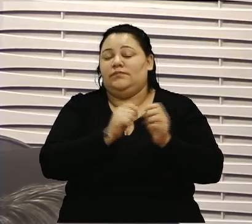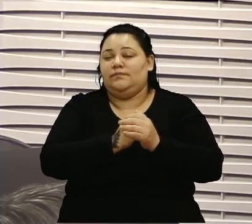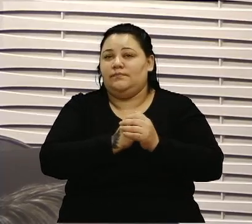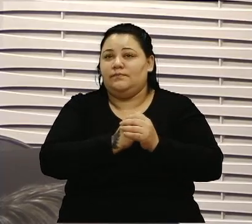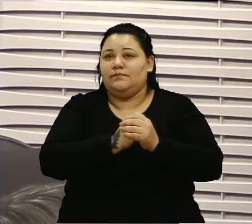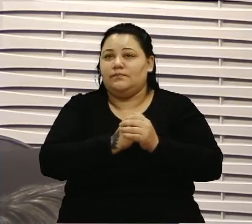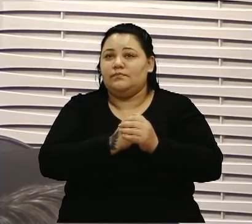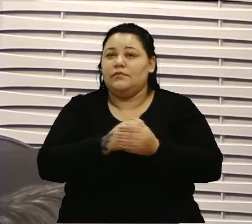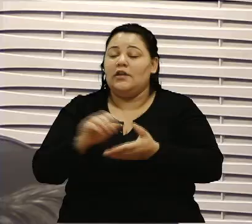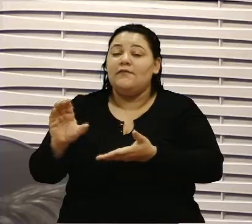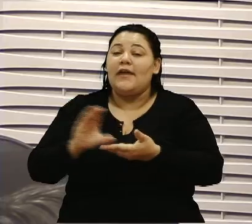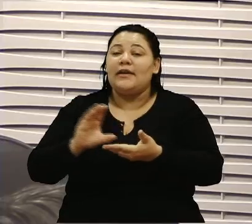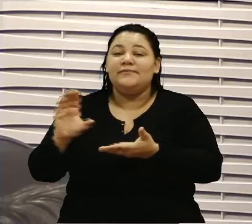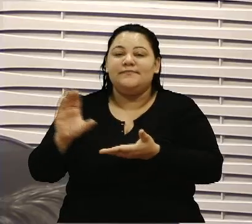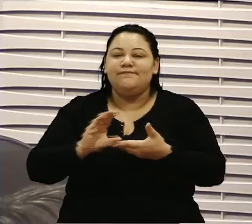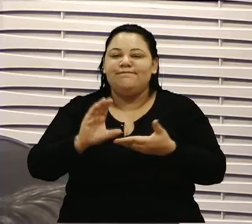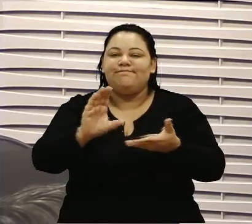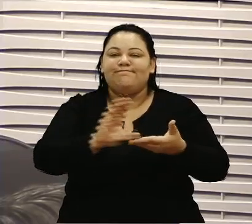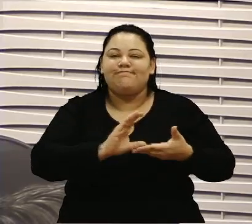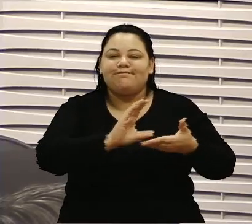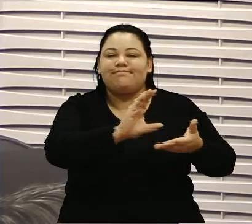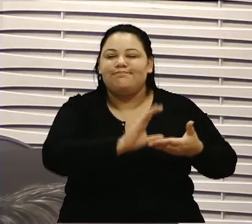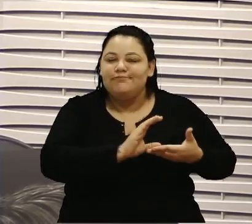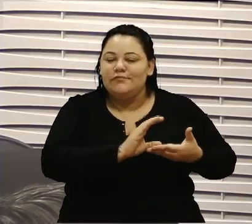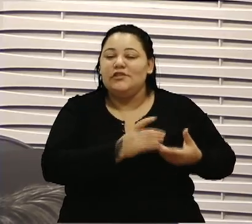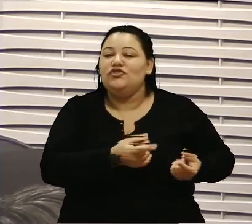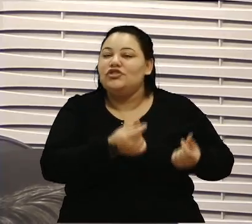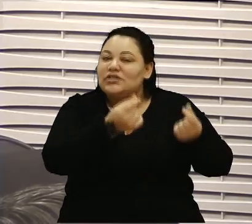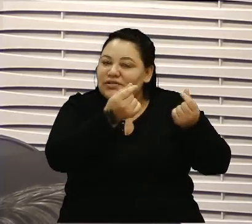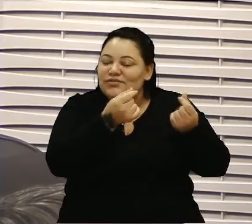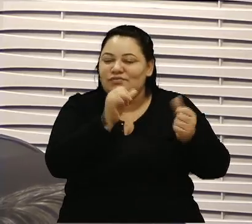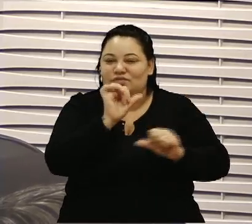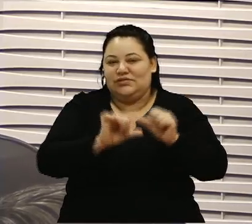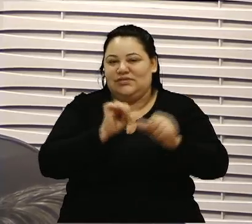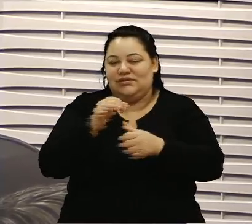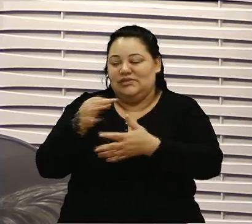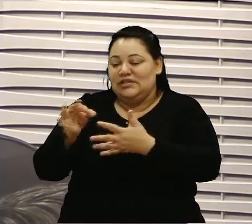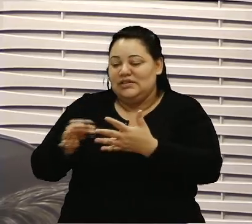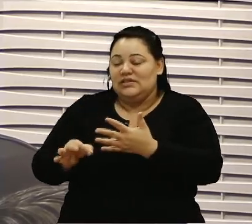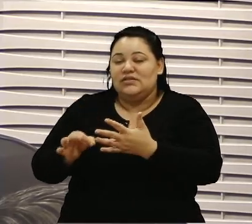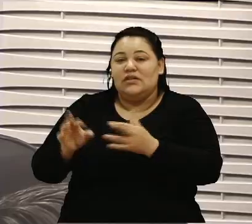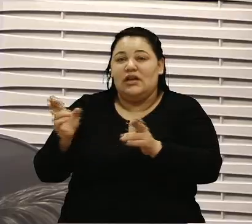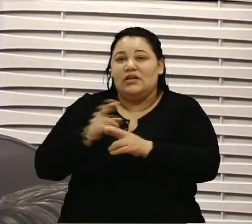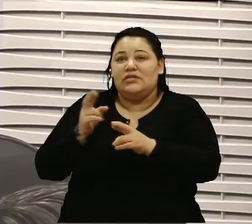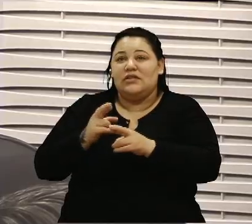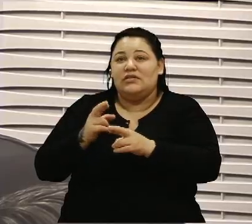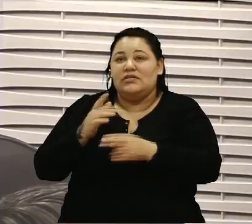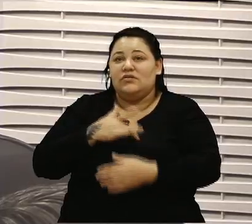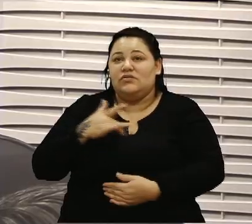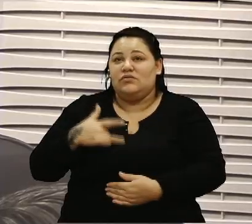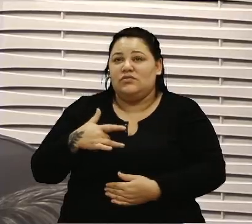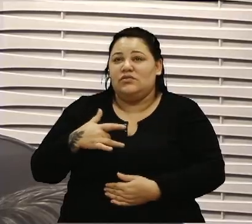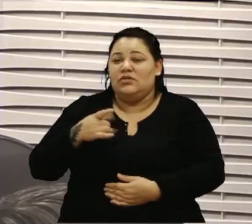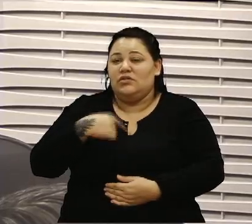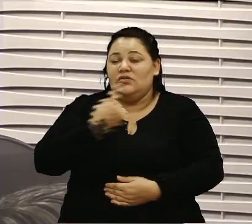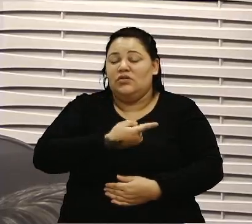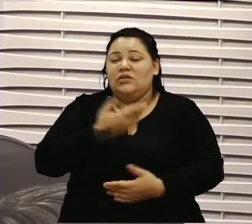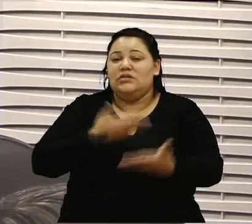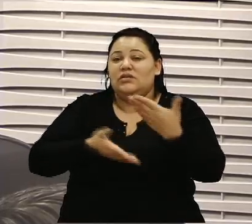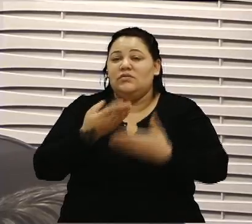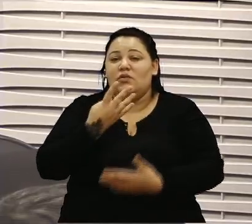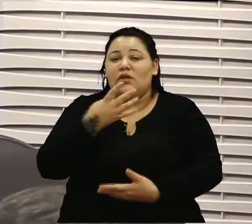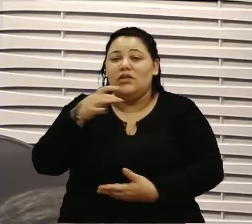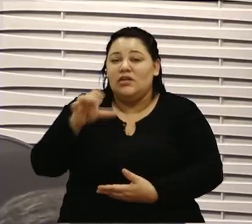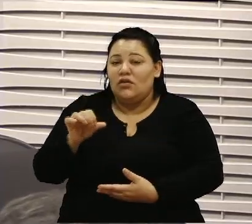de verbas, a questão da mudança, nesses quesitos da saúde. Caxias atende 49 municípios de